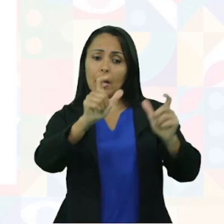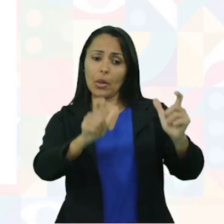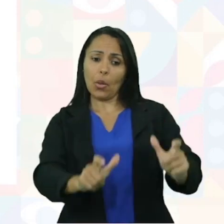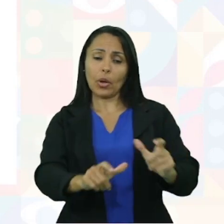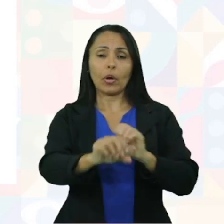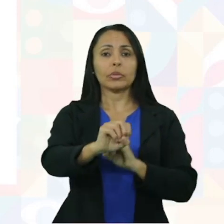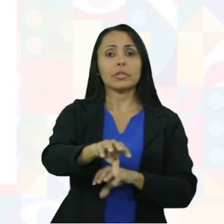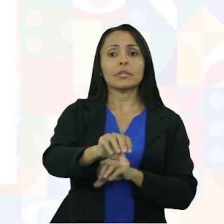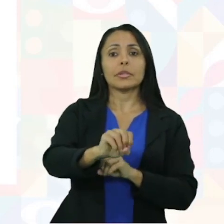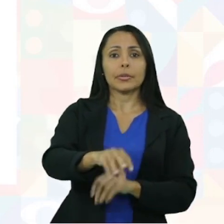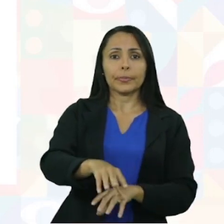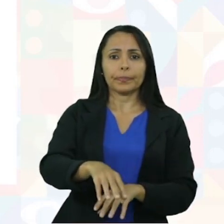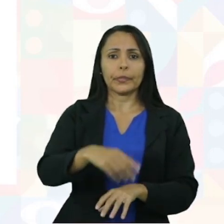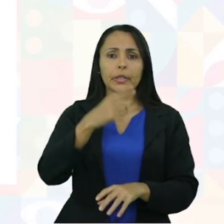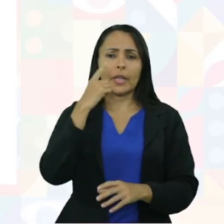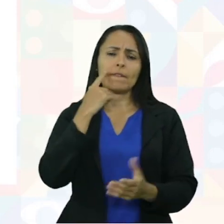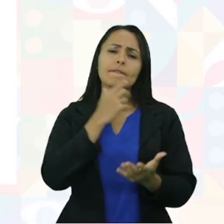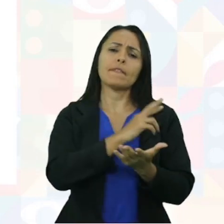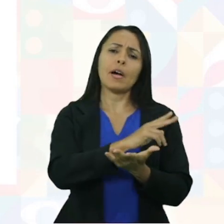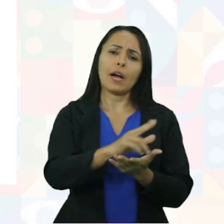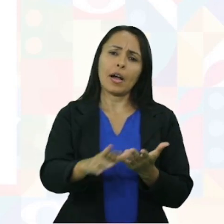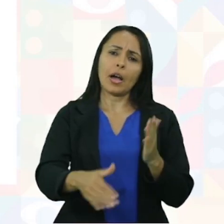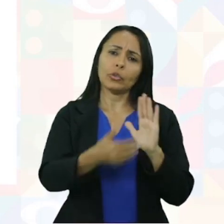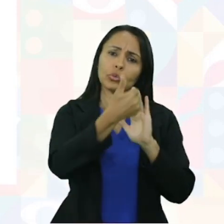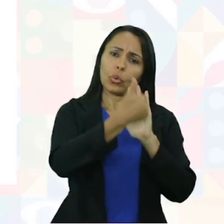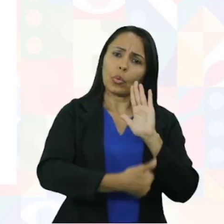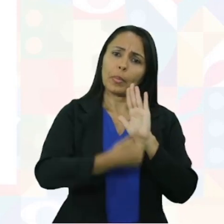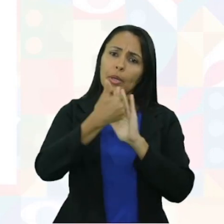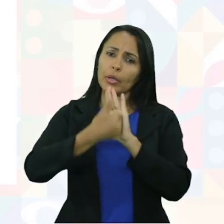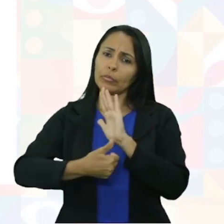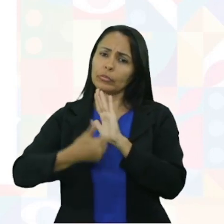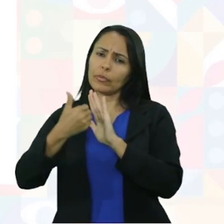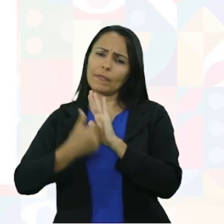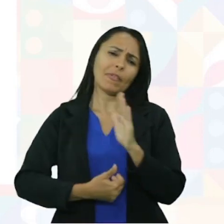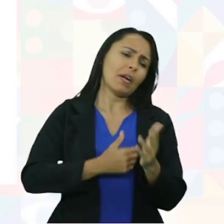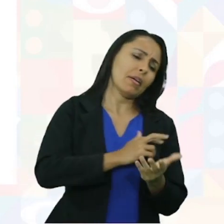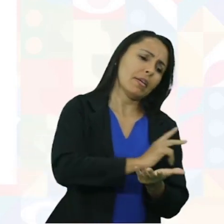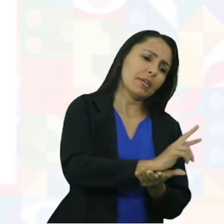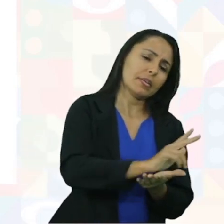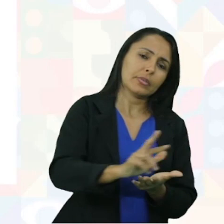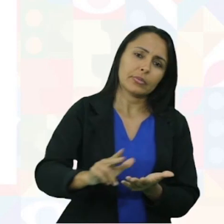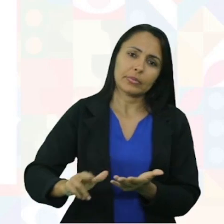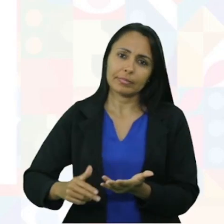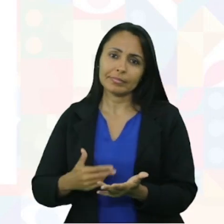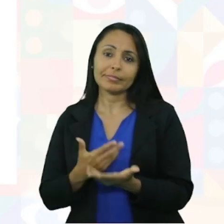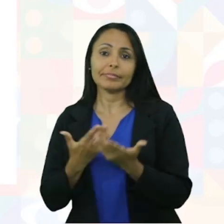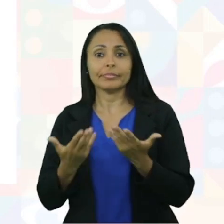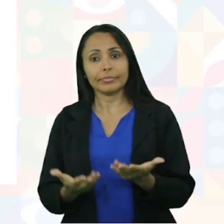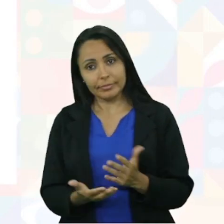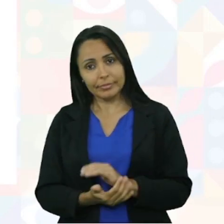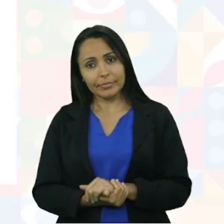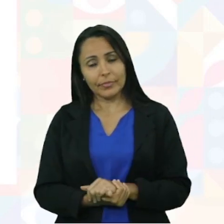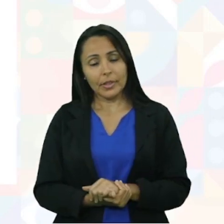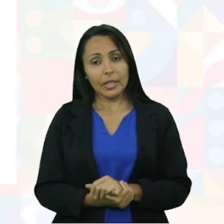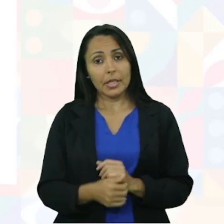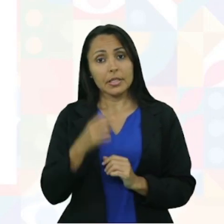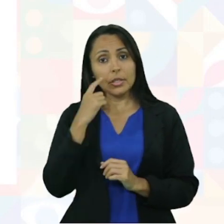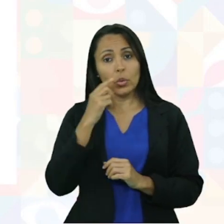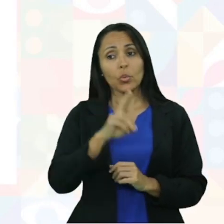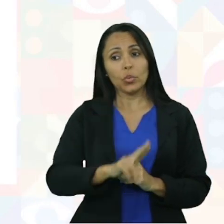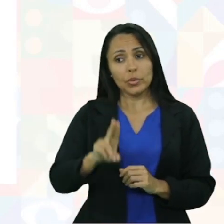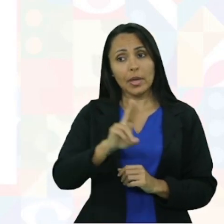nós temos diversos documentos, né? São uma série de documentos que estão listados que são usados